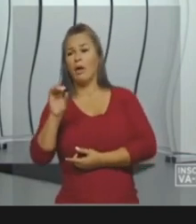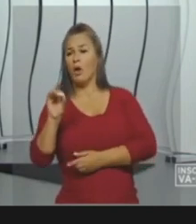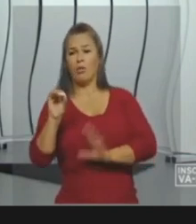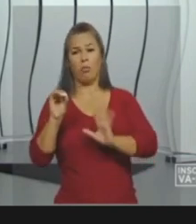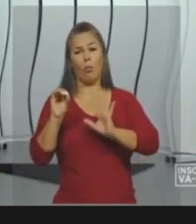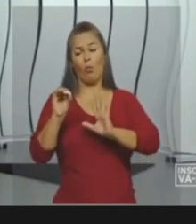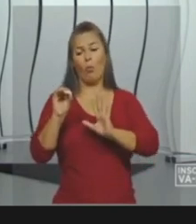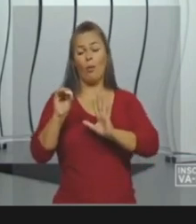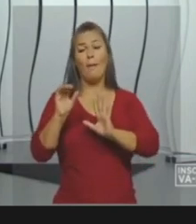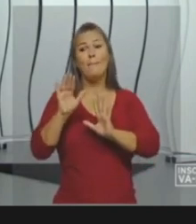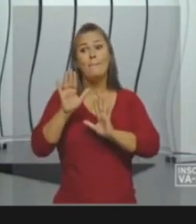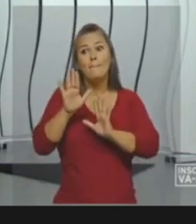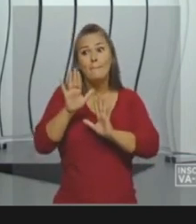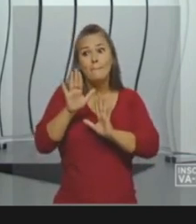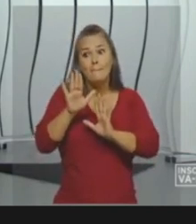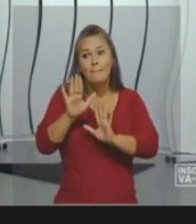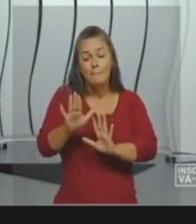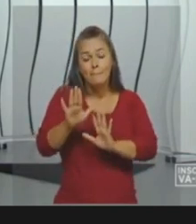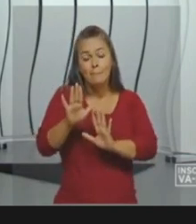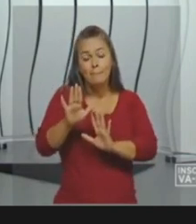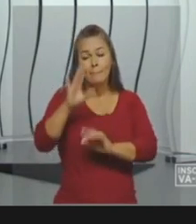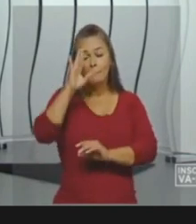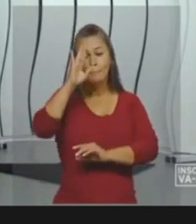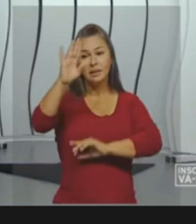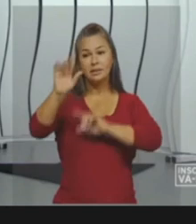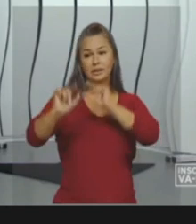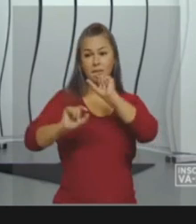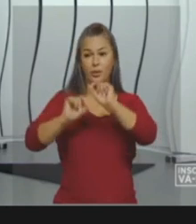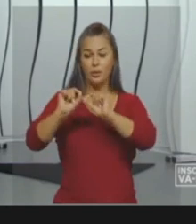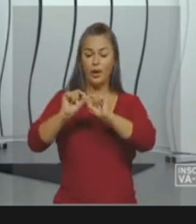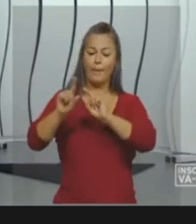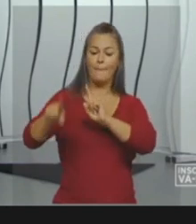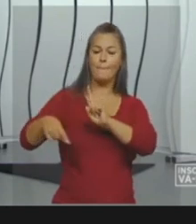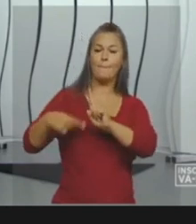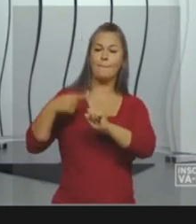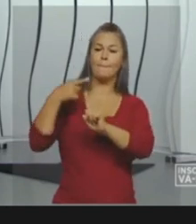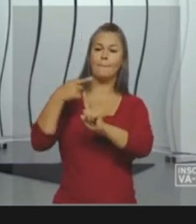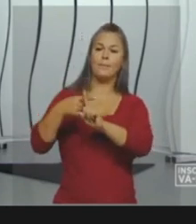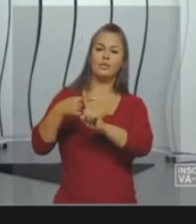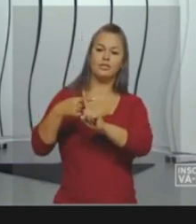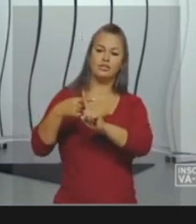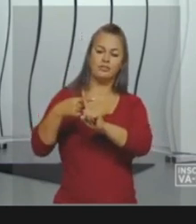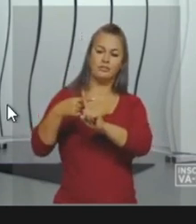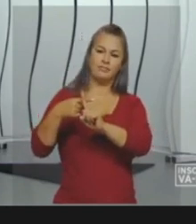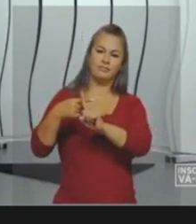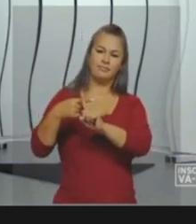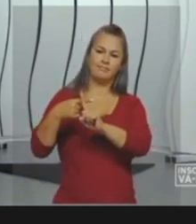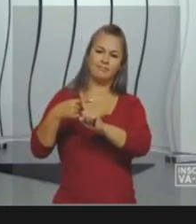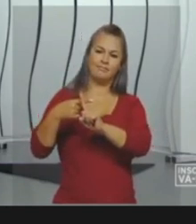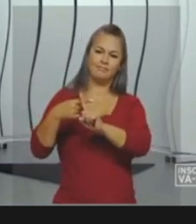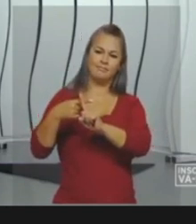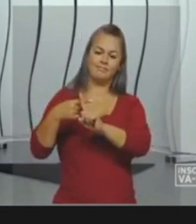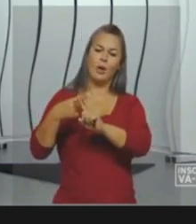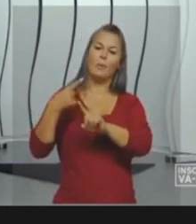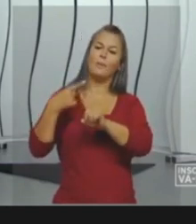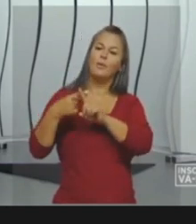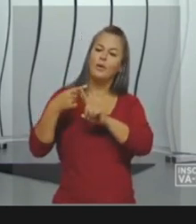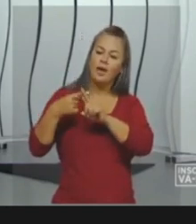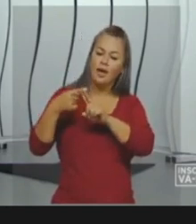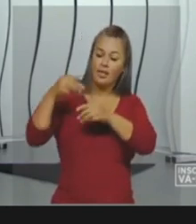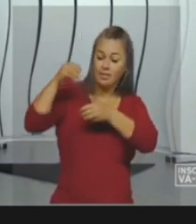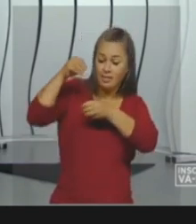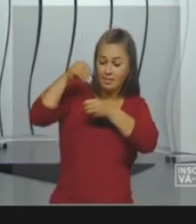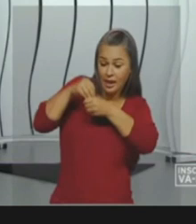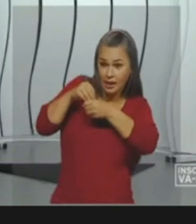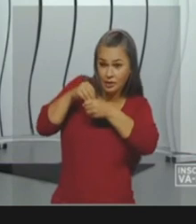do sangue do tipo A, B, AB ou O, ela também vai ser o quê? RH positivo. Positivo porque ela tem a